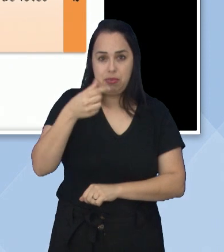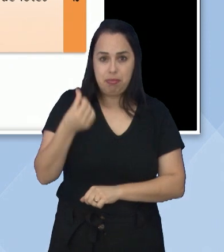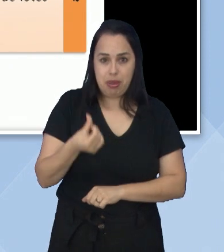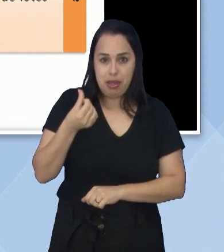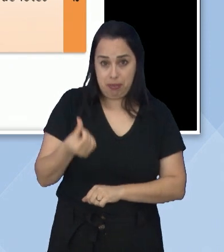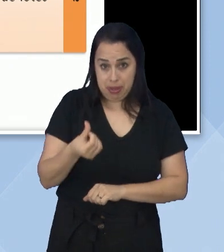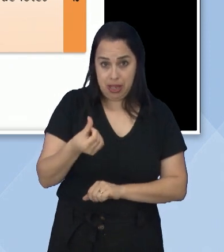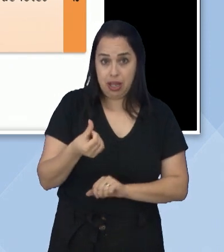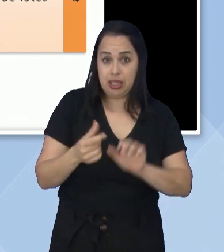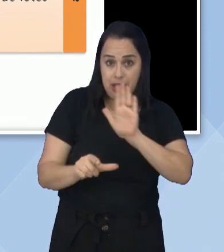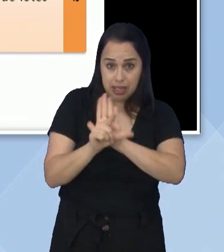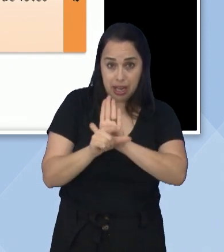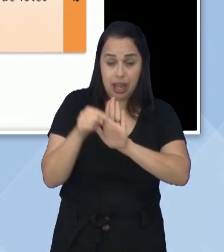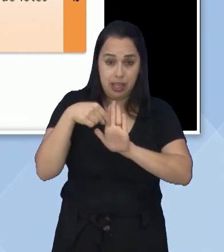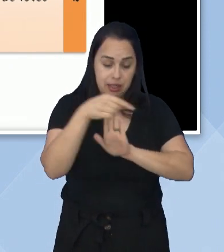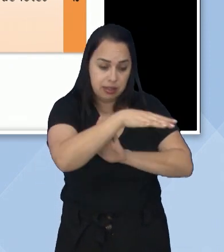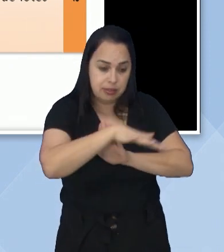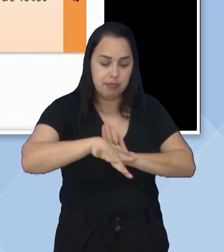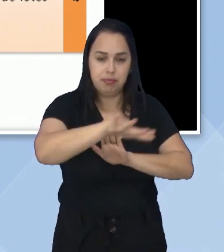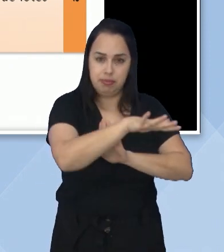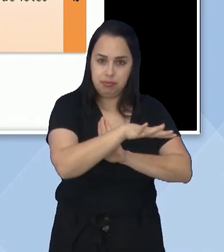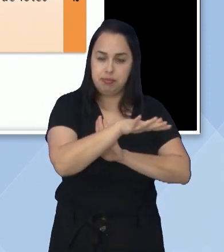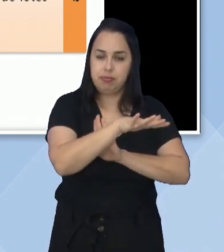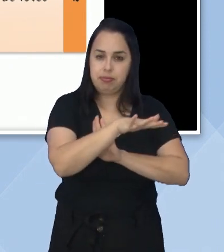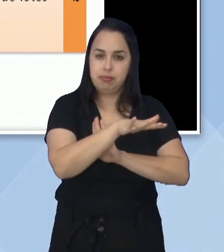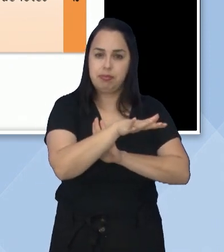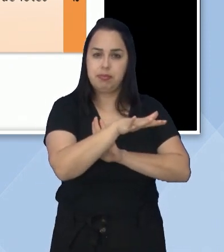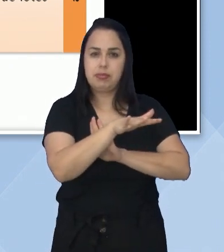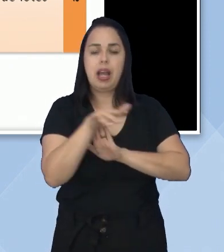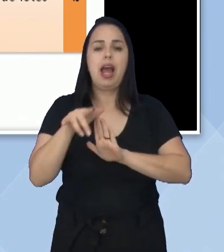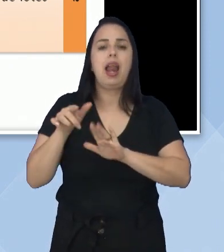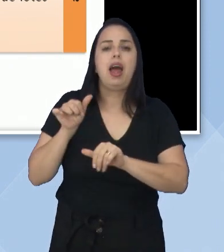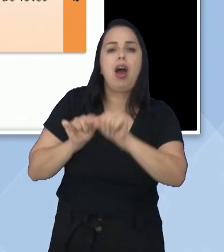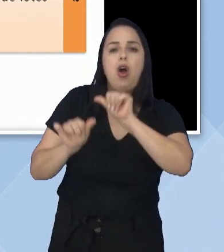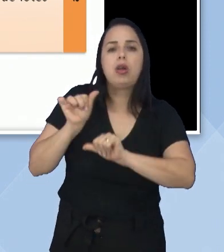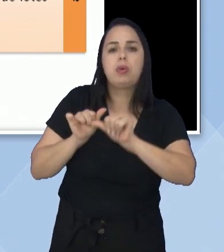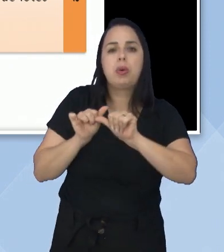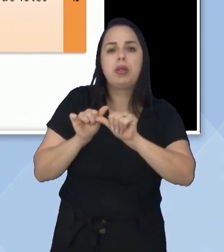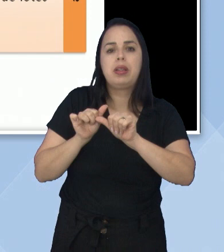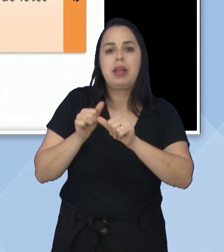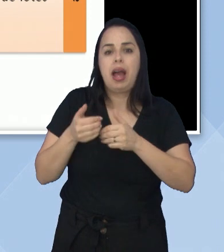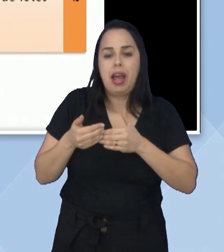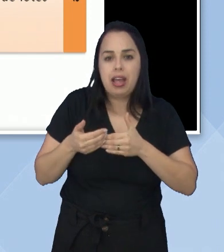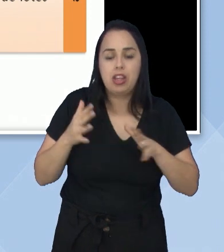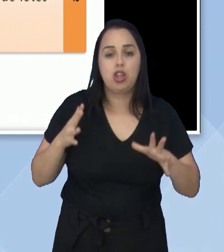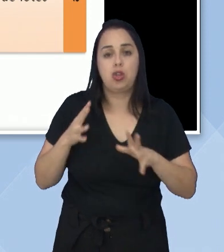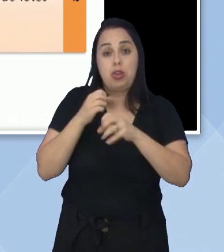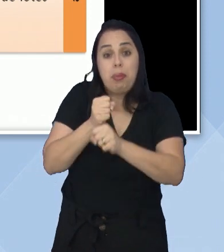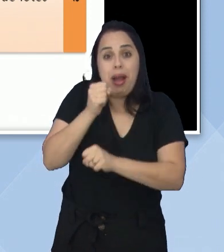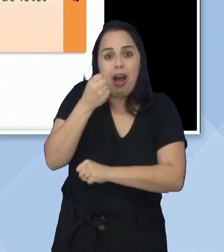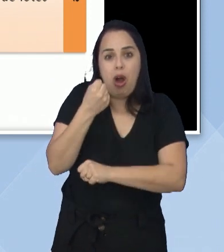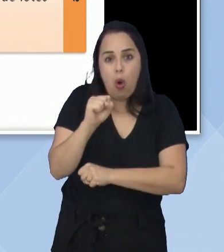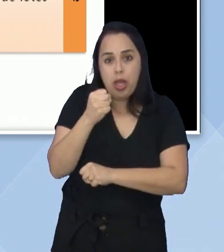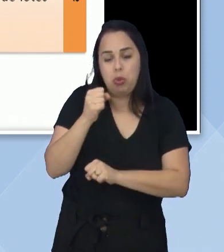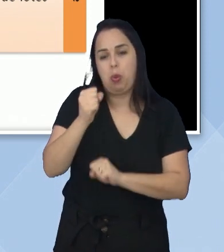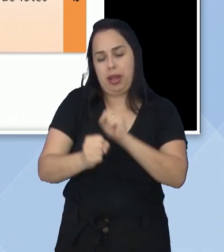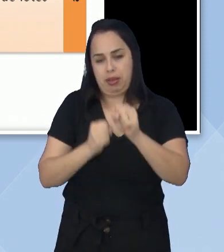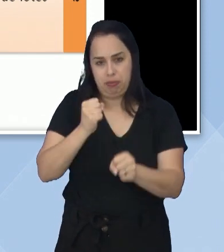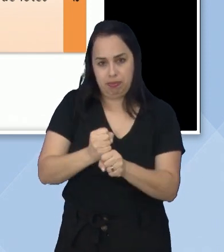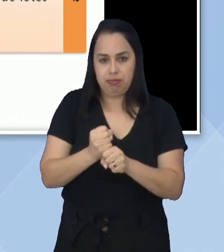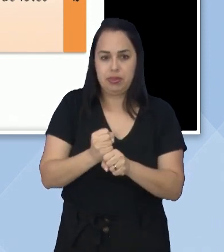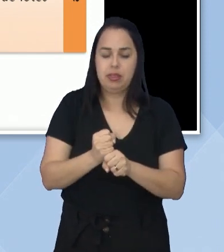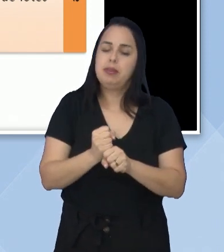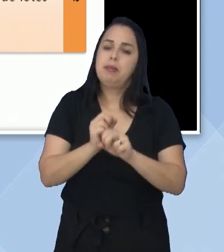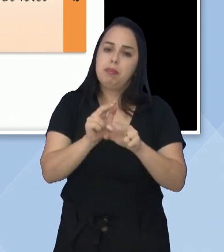que rege o parcelamento do solo para o Brasil como um todo ela fez um ajuste prorrogou por mais quatro anos totalizando 8 anos então